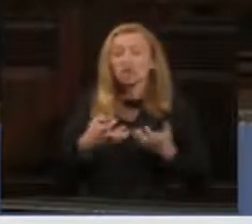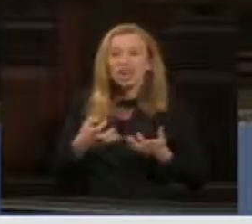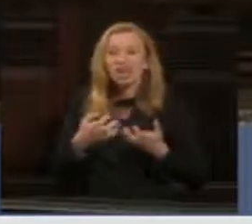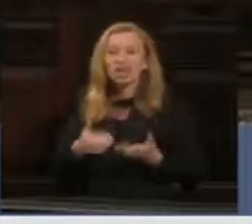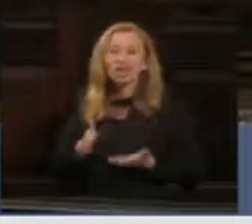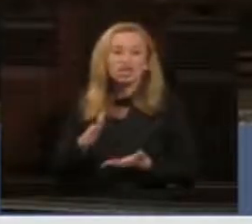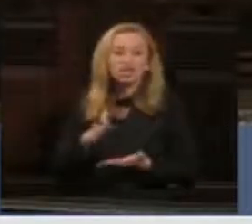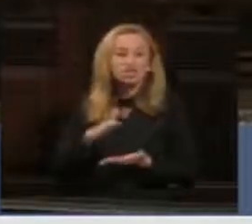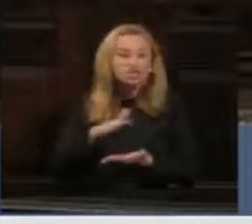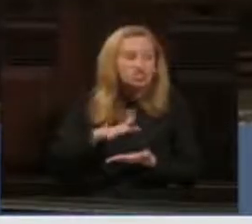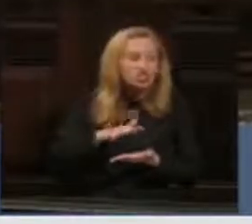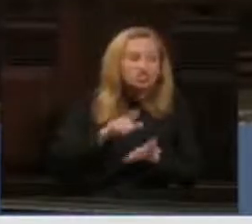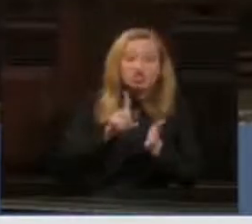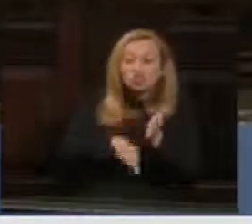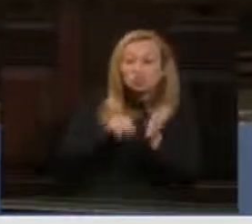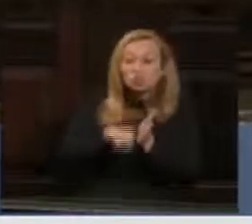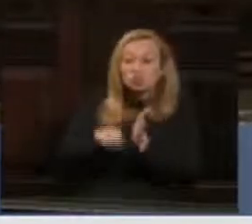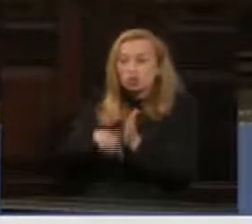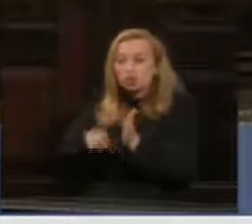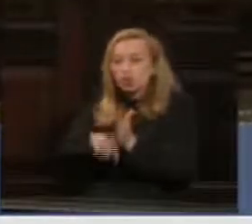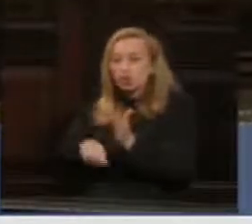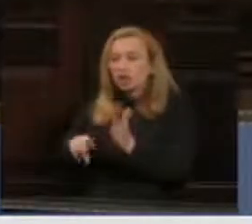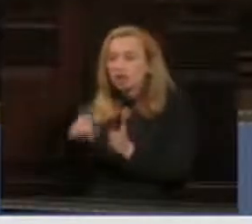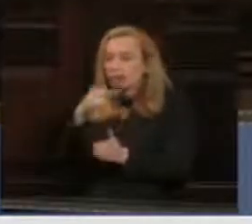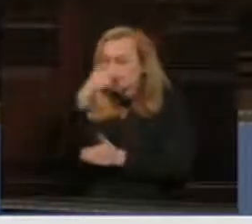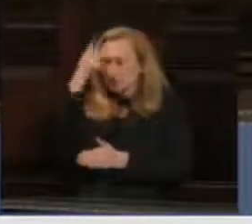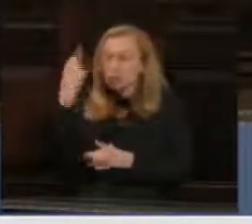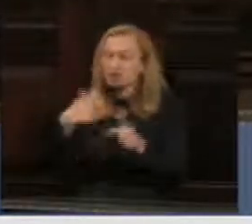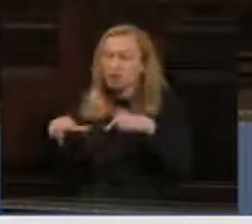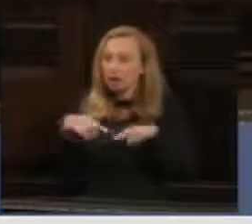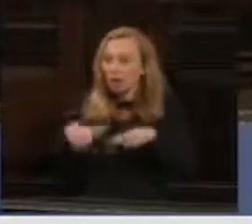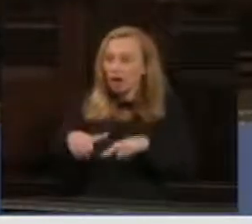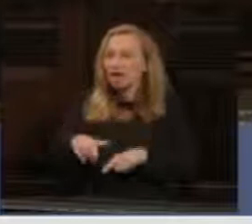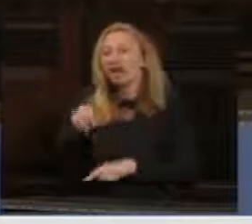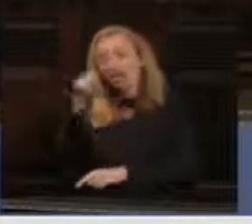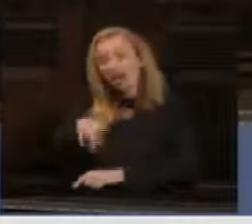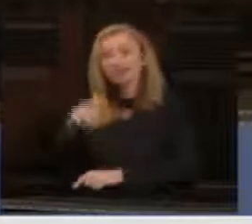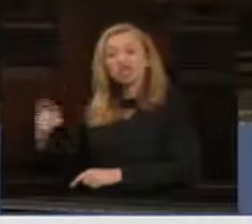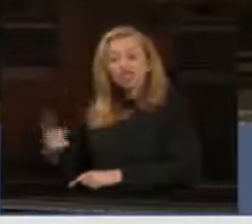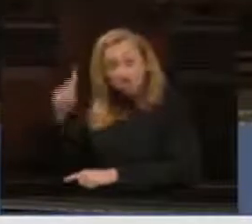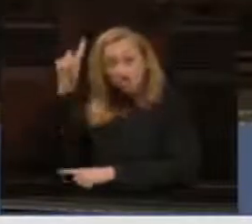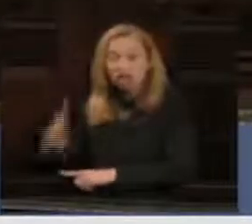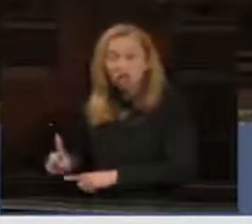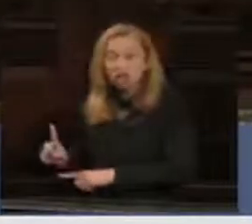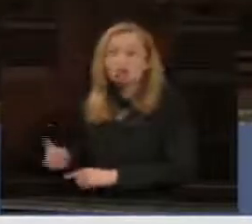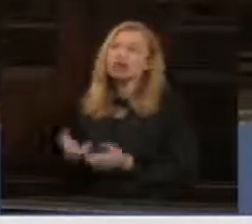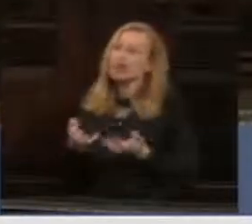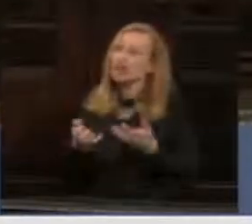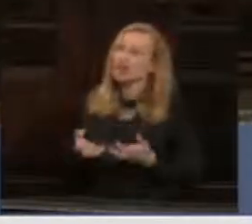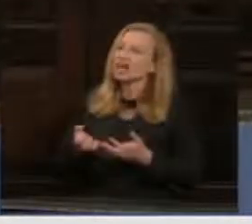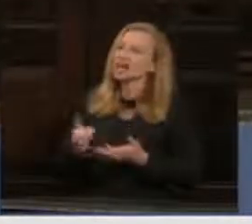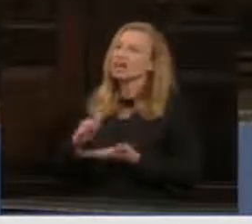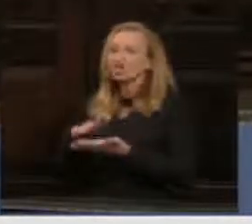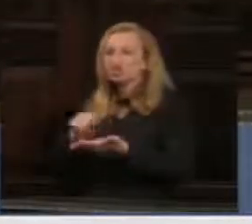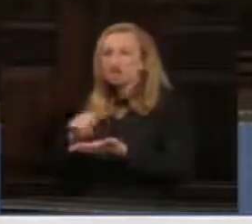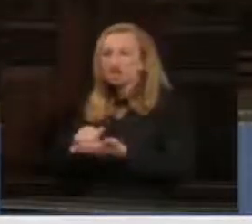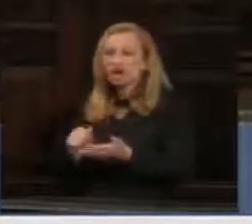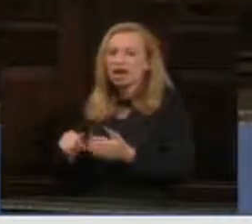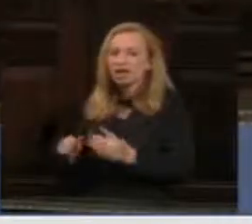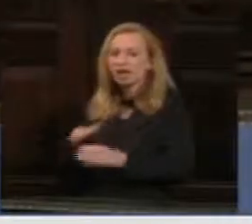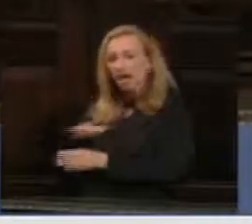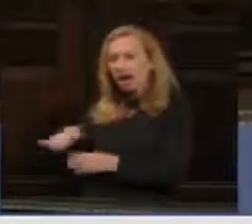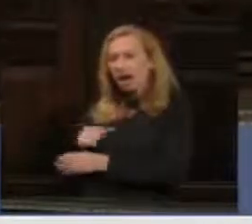de chefia, é um direito do governo. Que queiram tirar das diretorias, é direito do